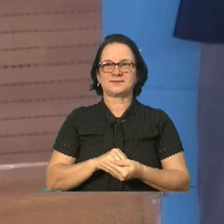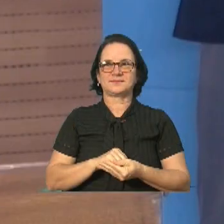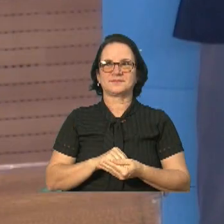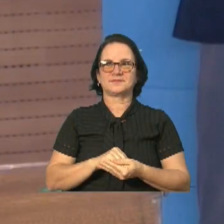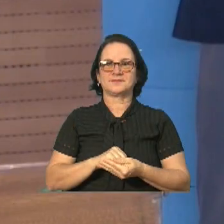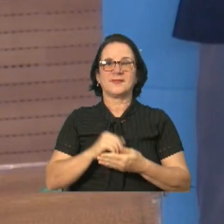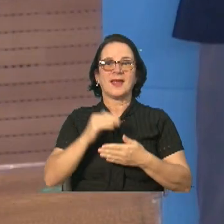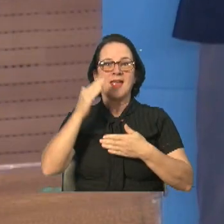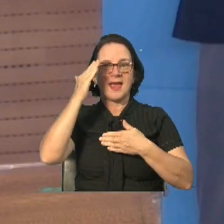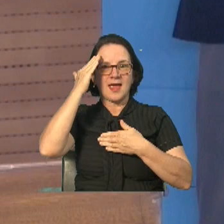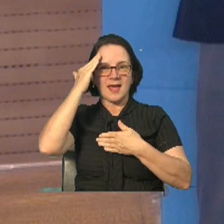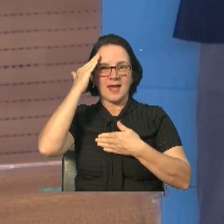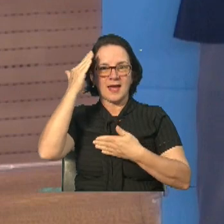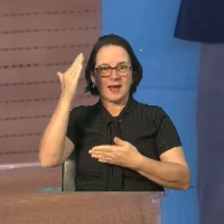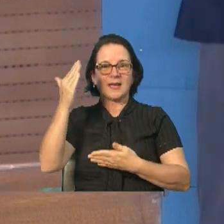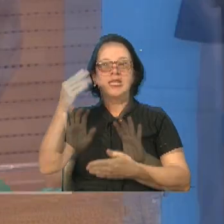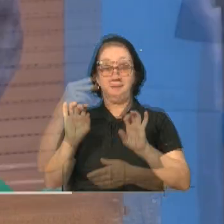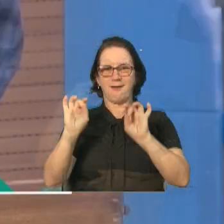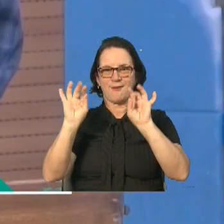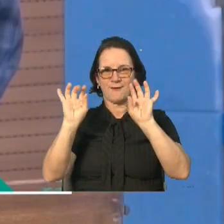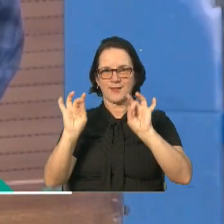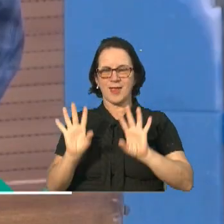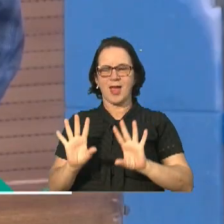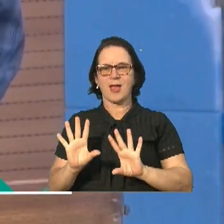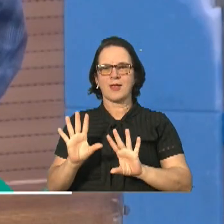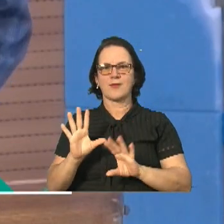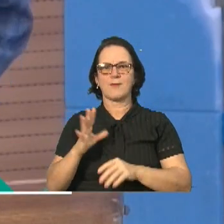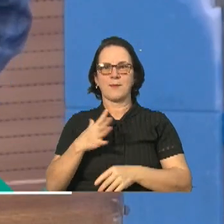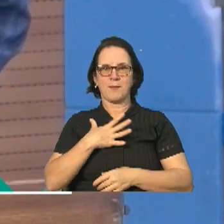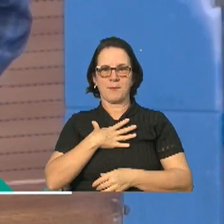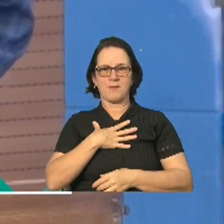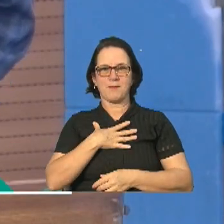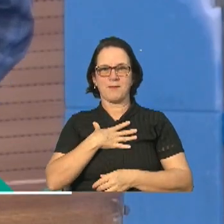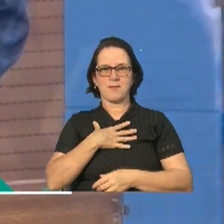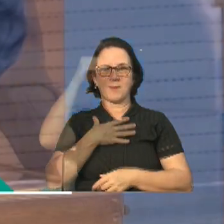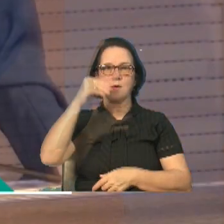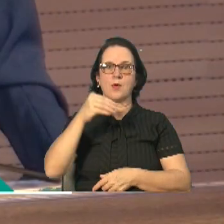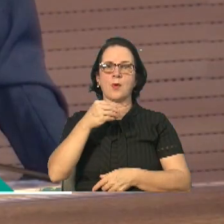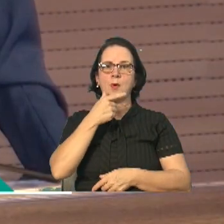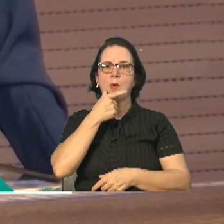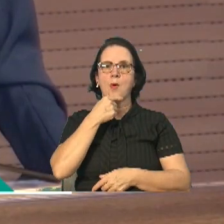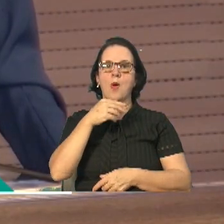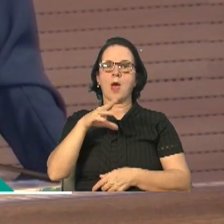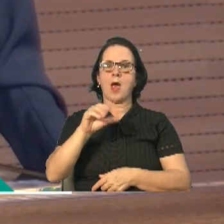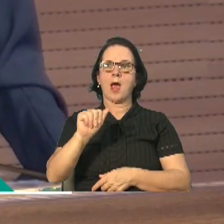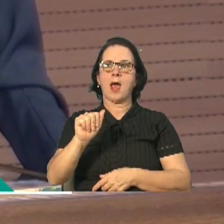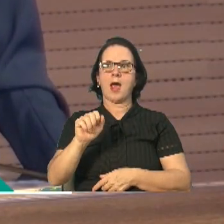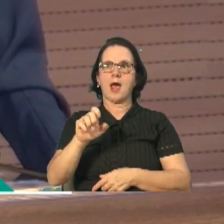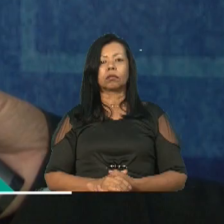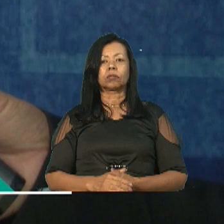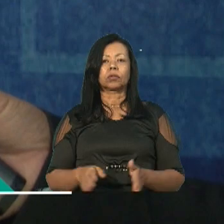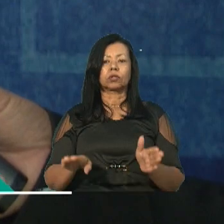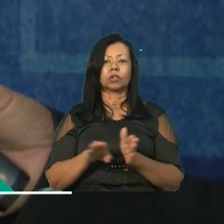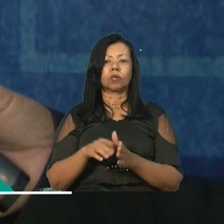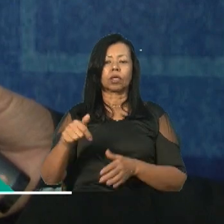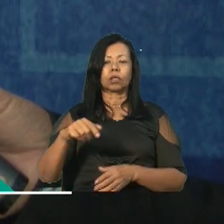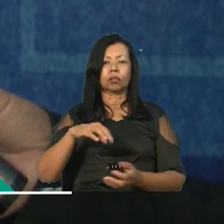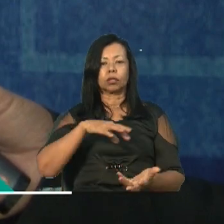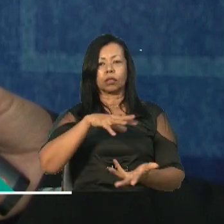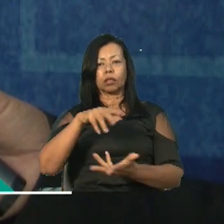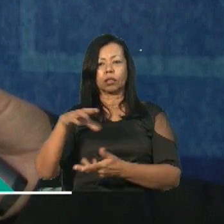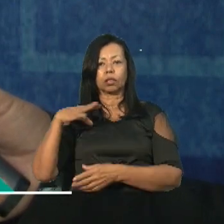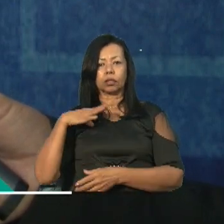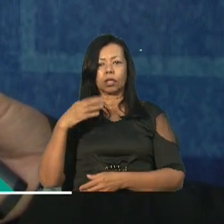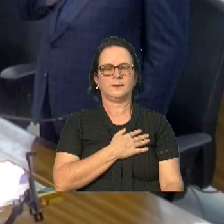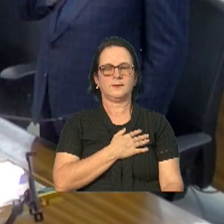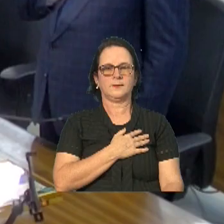o currículo, né? A história de cada pessoa que passou aqui, que foi homenageada, de quando chegou aqui na nossa terra, na nossa